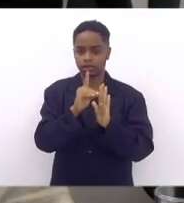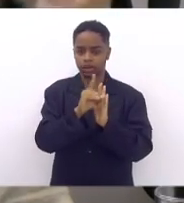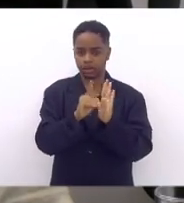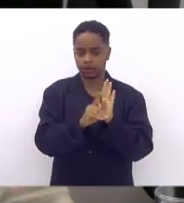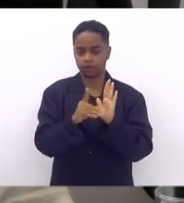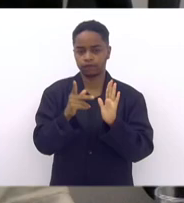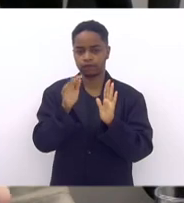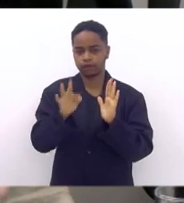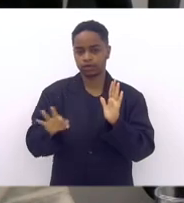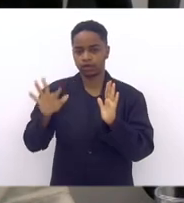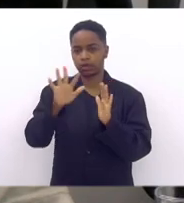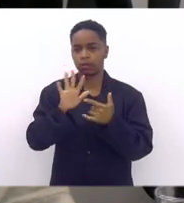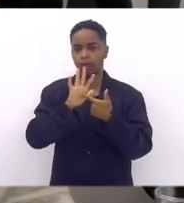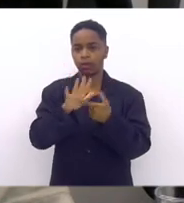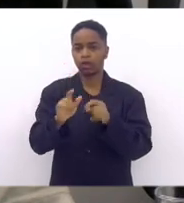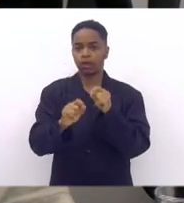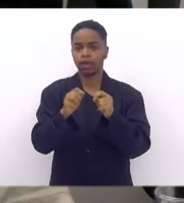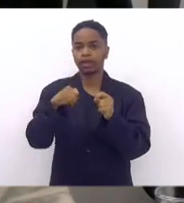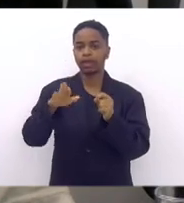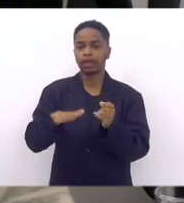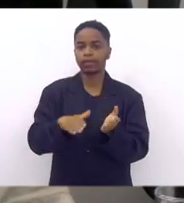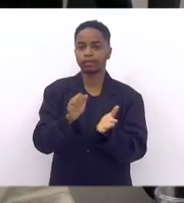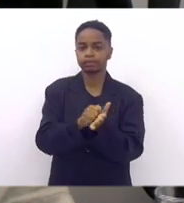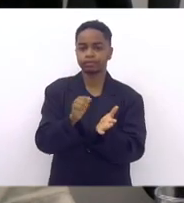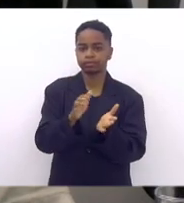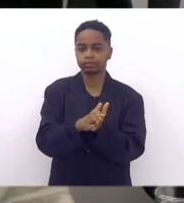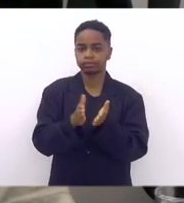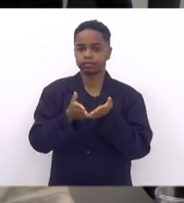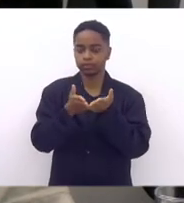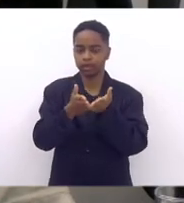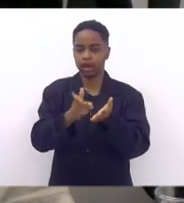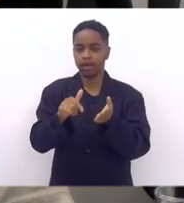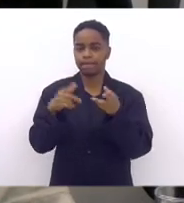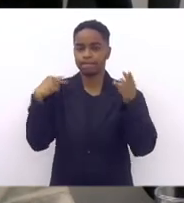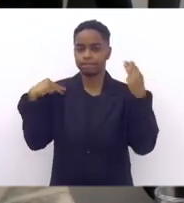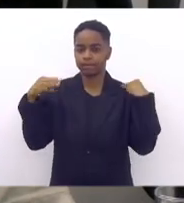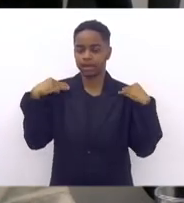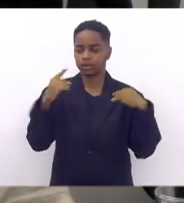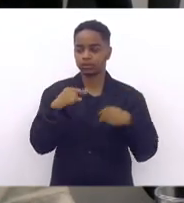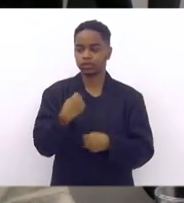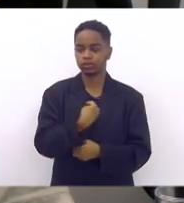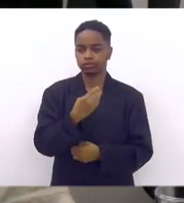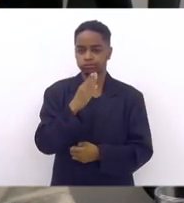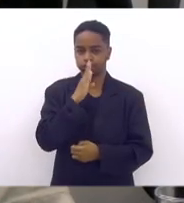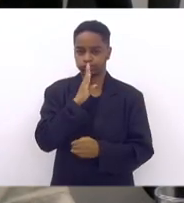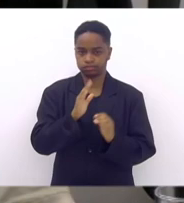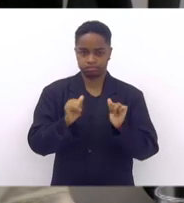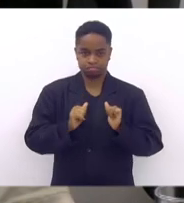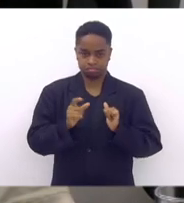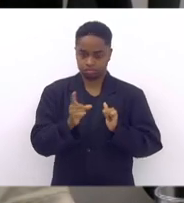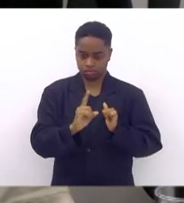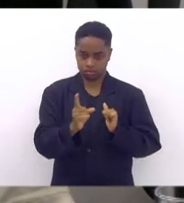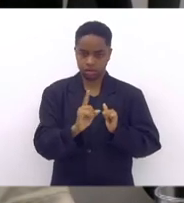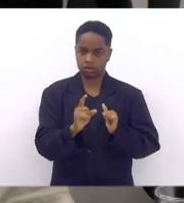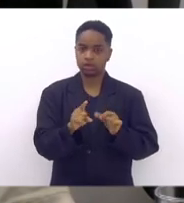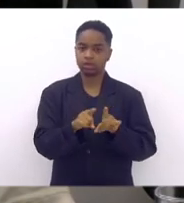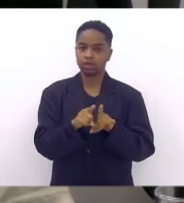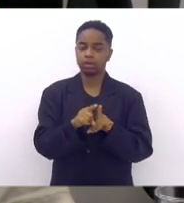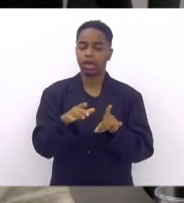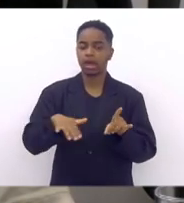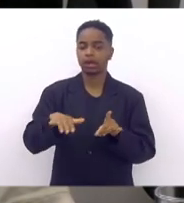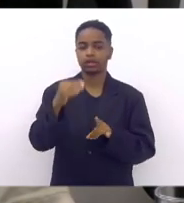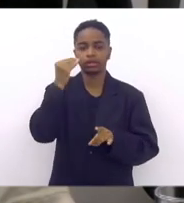autua embarcação é a Marinha a embarcação a gente não tá se eximindo de correr atrás do dano em si nem dos aspectos de